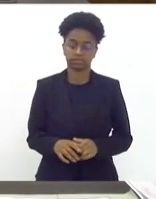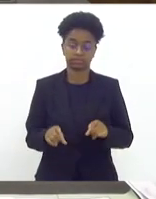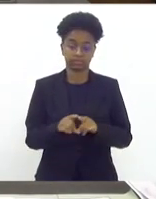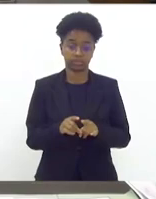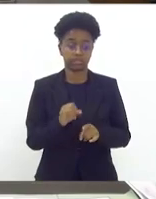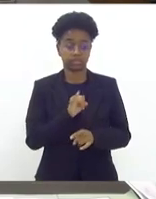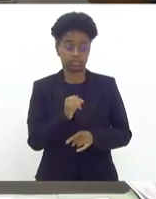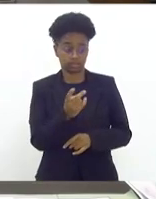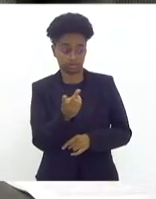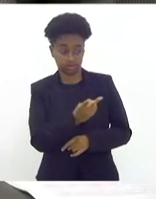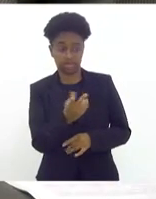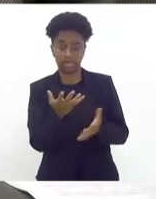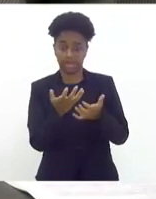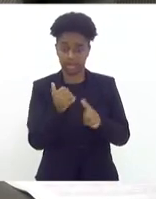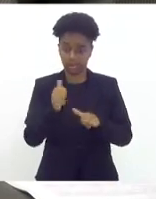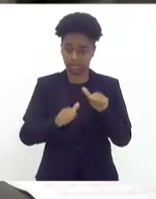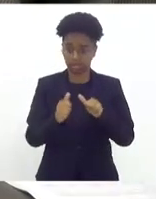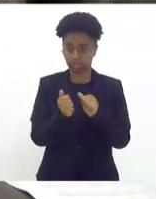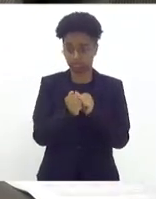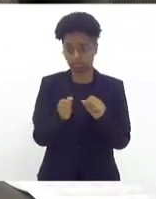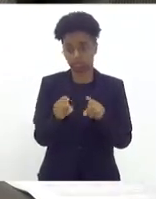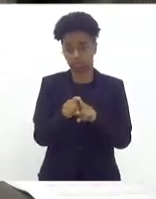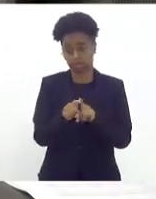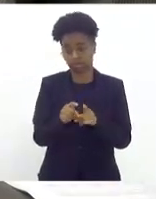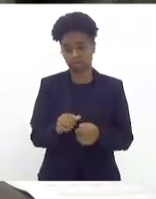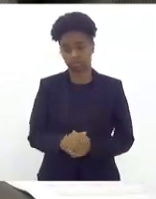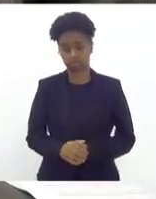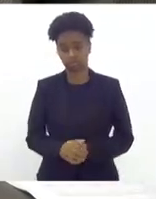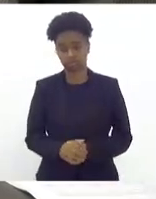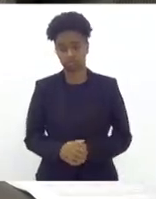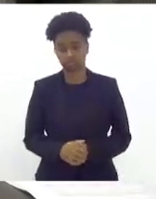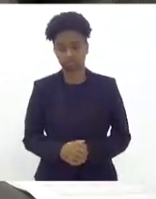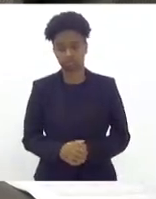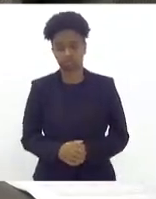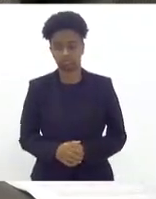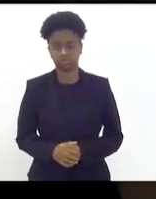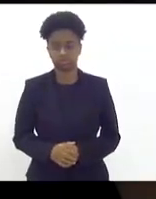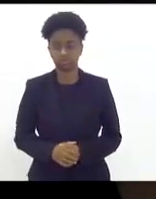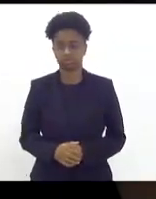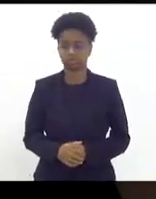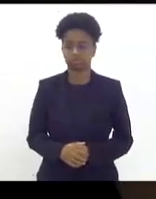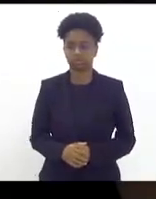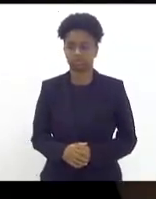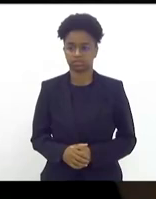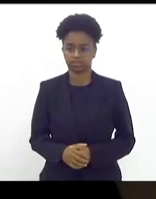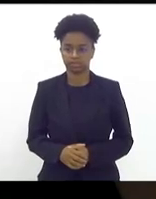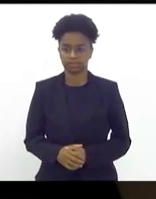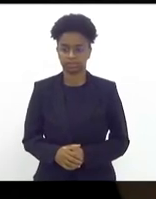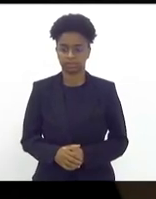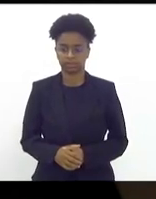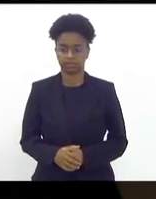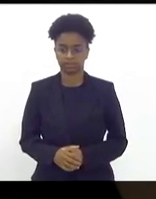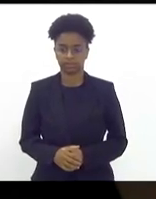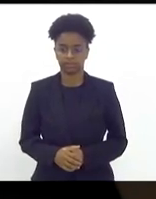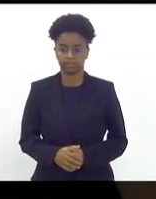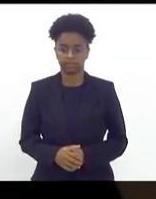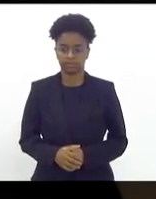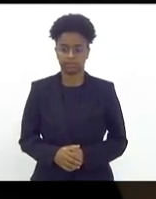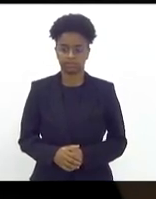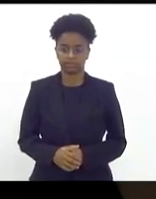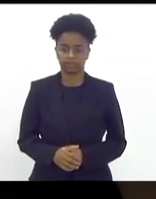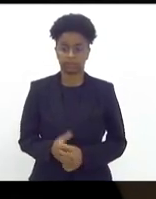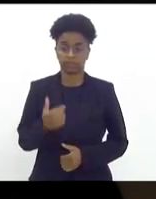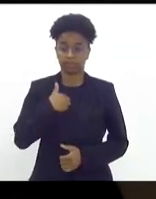Serafini querem vistas conjuntas também. Senhor presidente. Deputado Luiz Paulo. Só para a gente não perder tempo na discussão, o projeto está em vista.